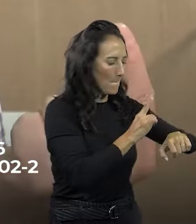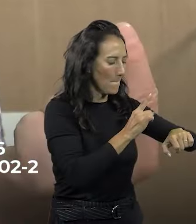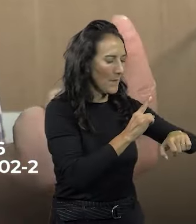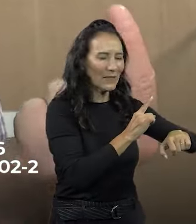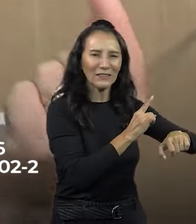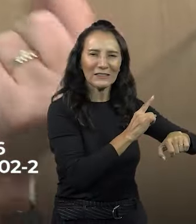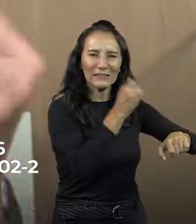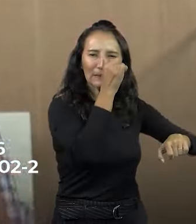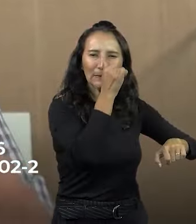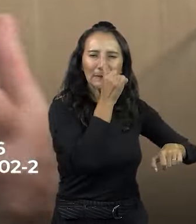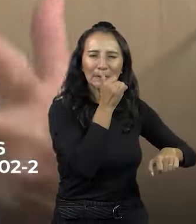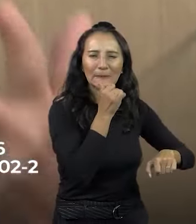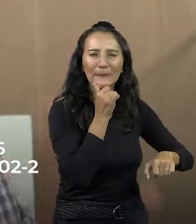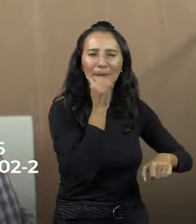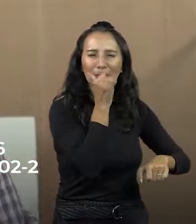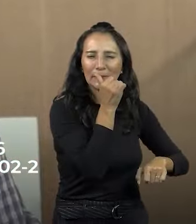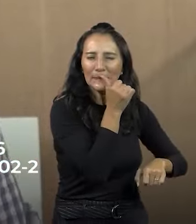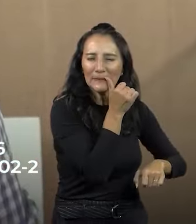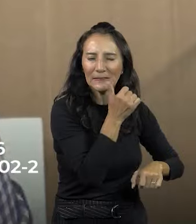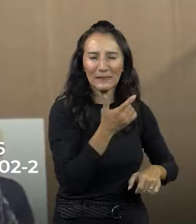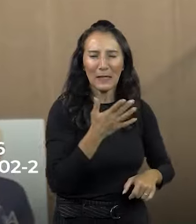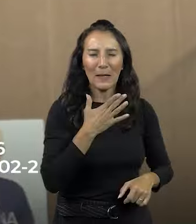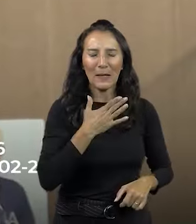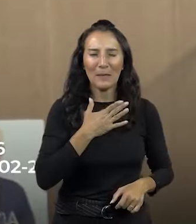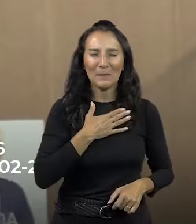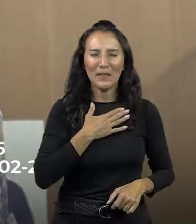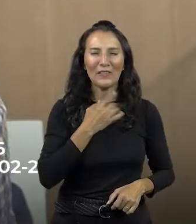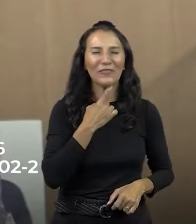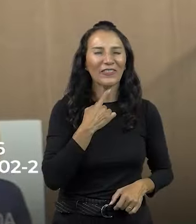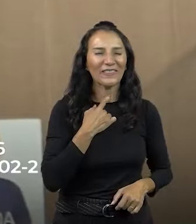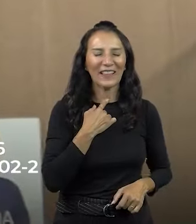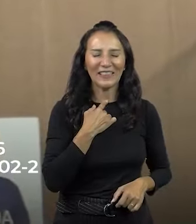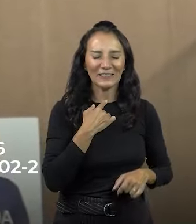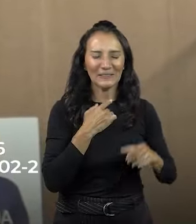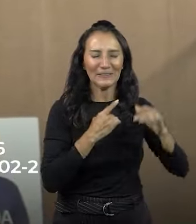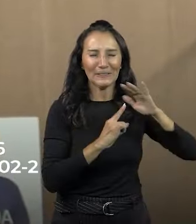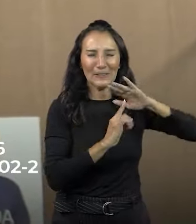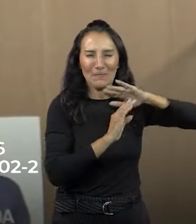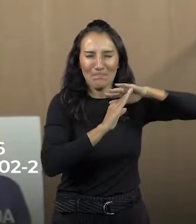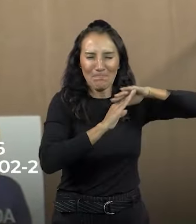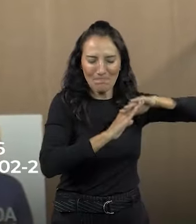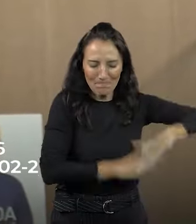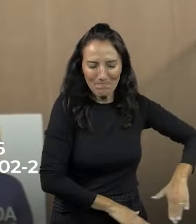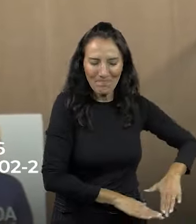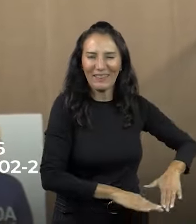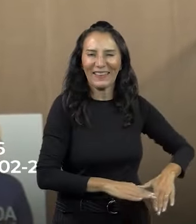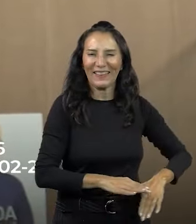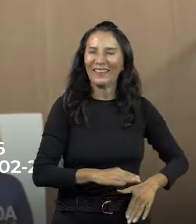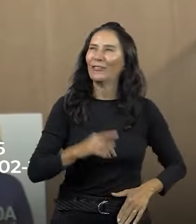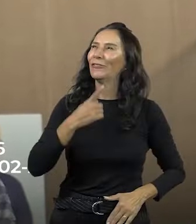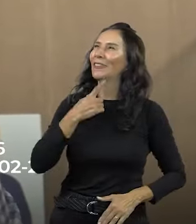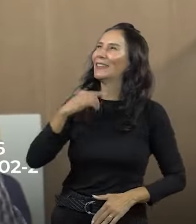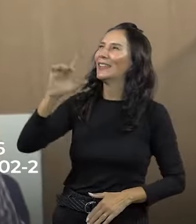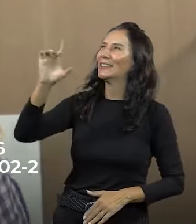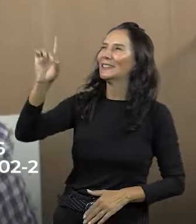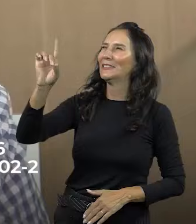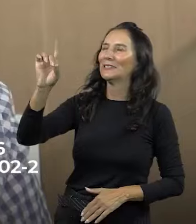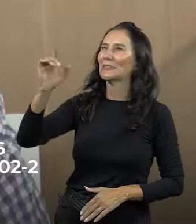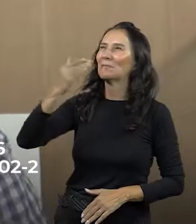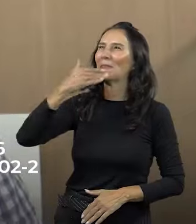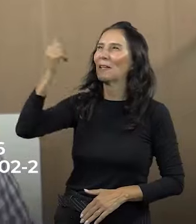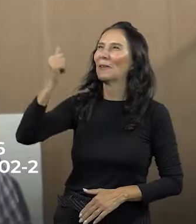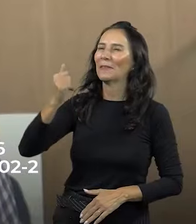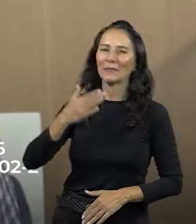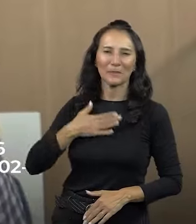vontade os meus desejos para que prevaleça a vontade de Deus na minha vida e é por isso que eu